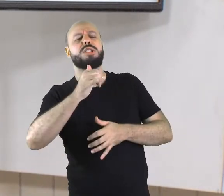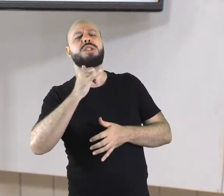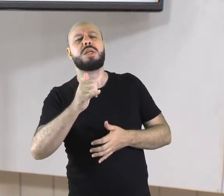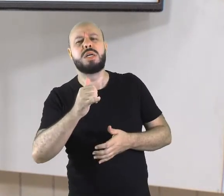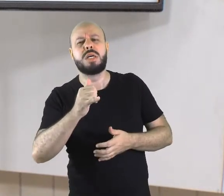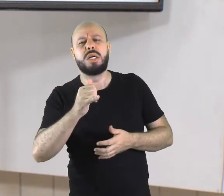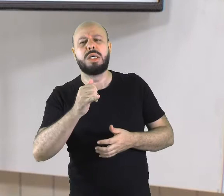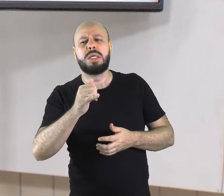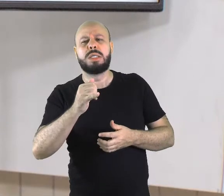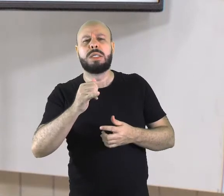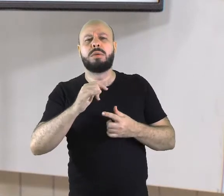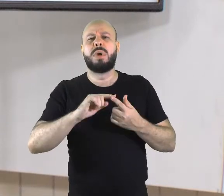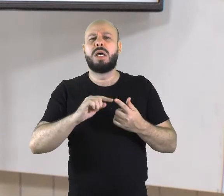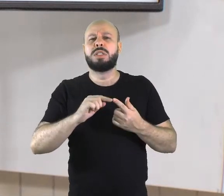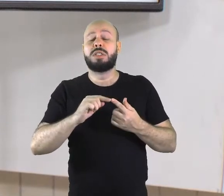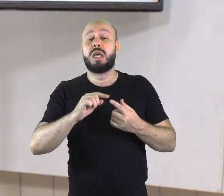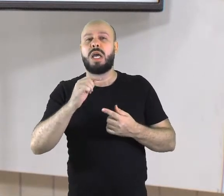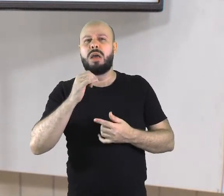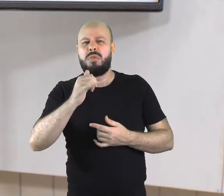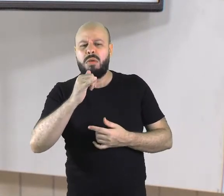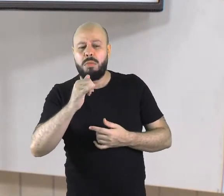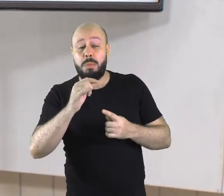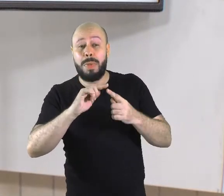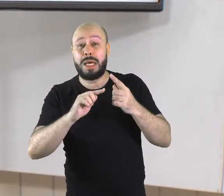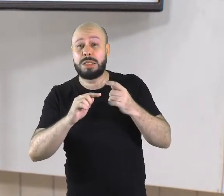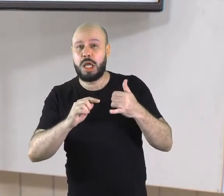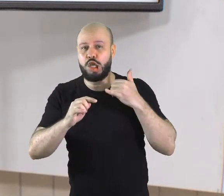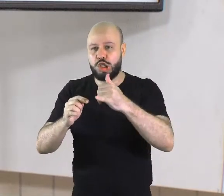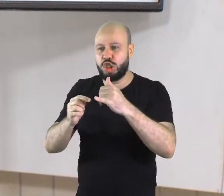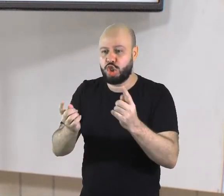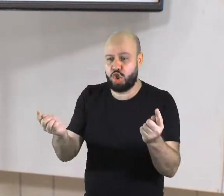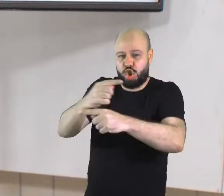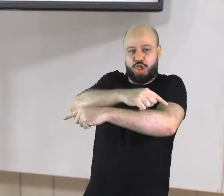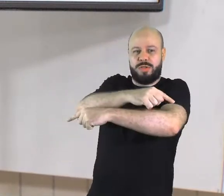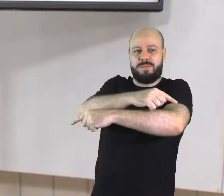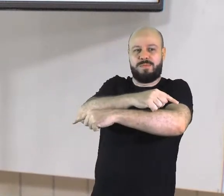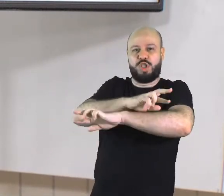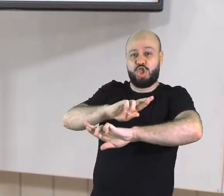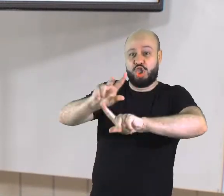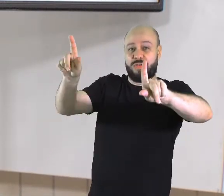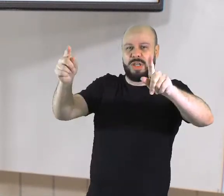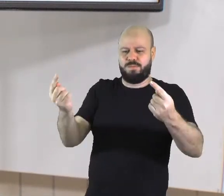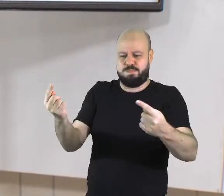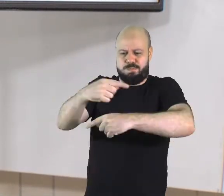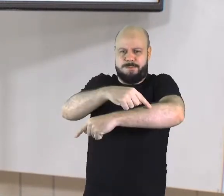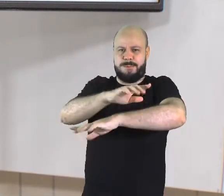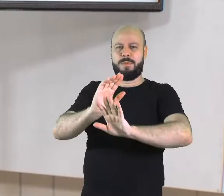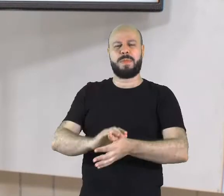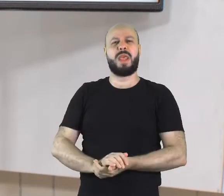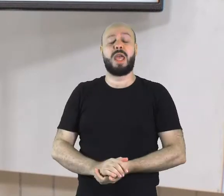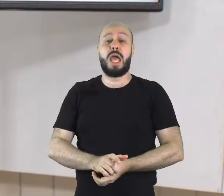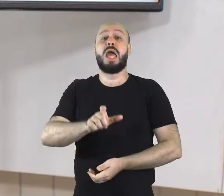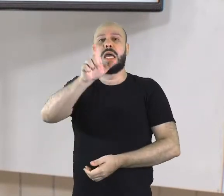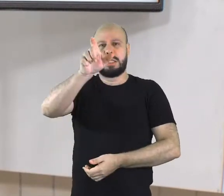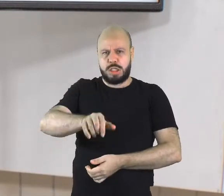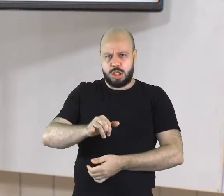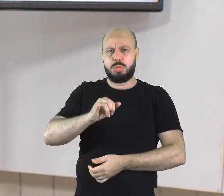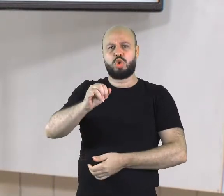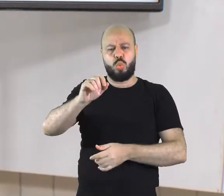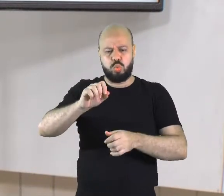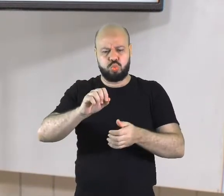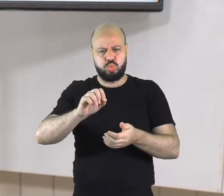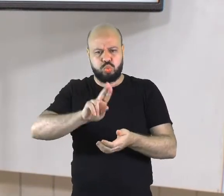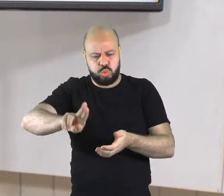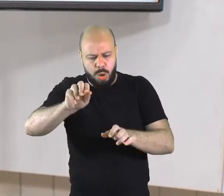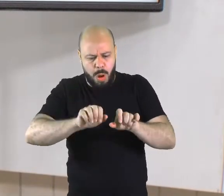algo, mas ele diz uma coisa totalmente diferente, mas dá para a gente entender. Ele quis dizer que a pessoa que usou o notebook